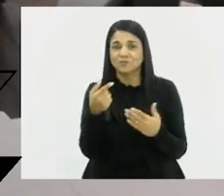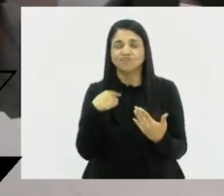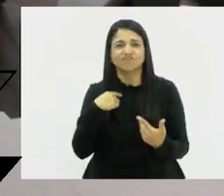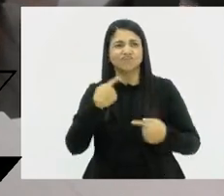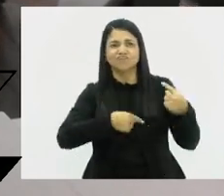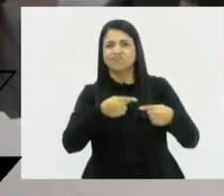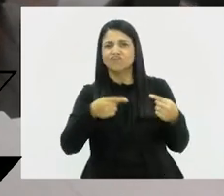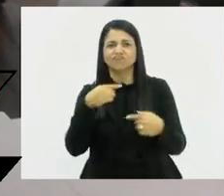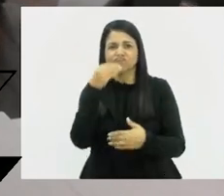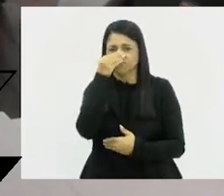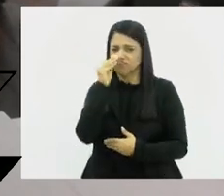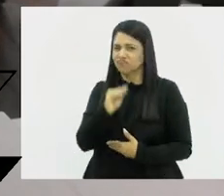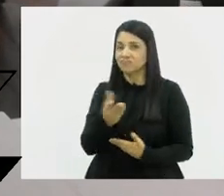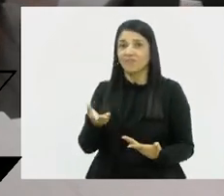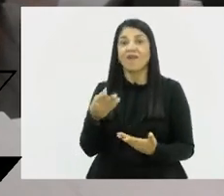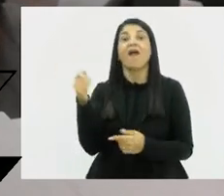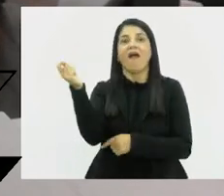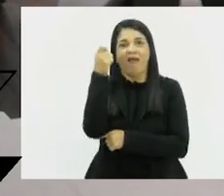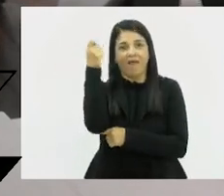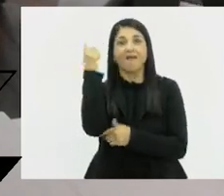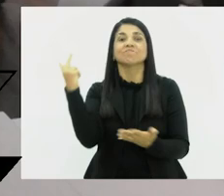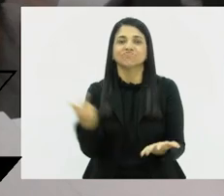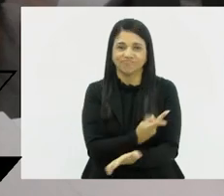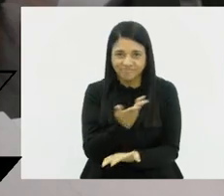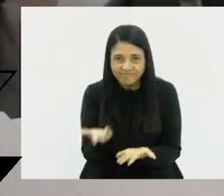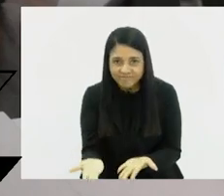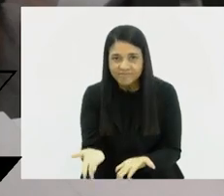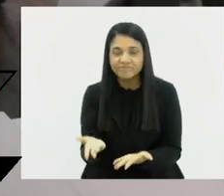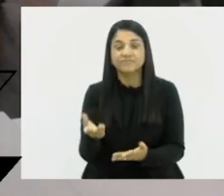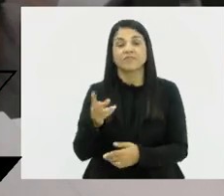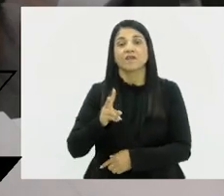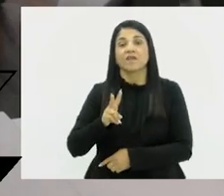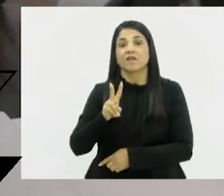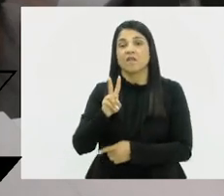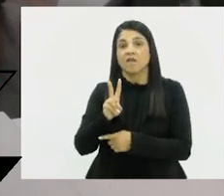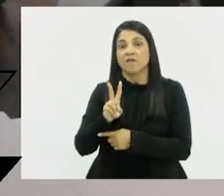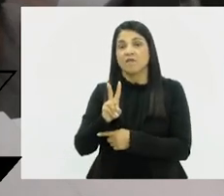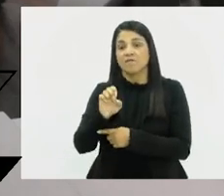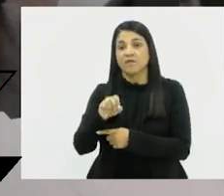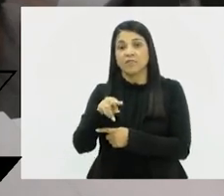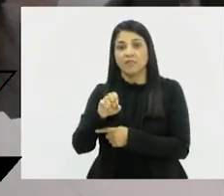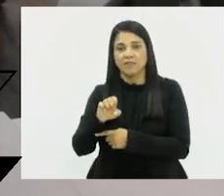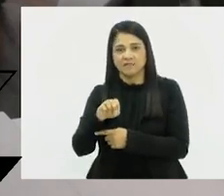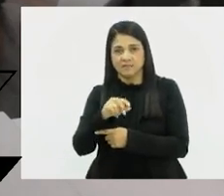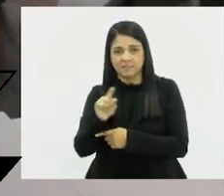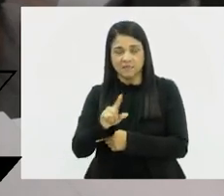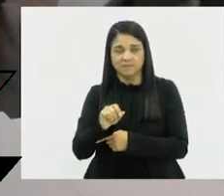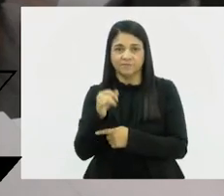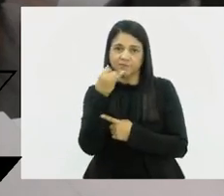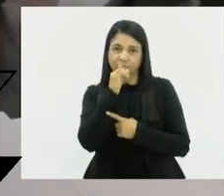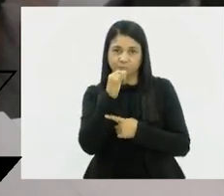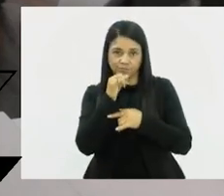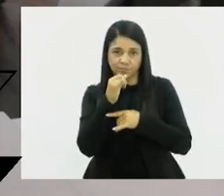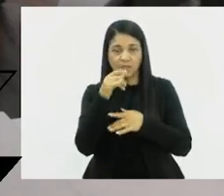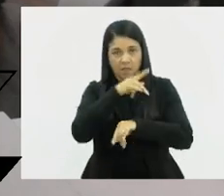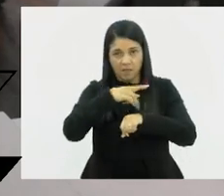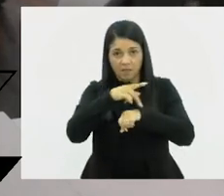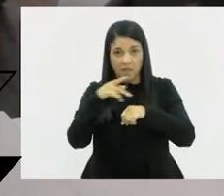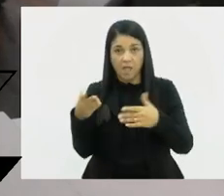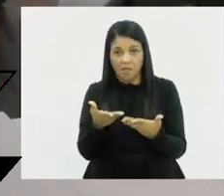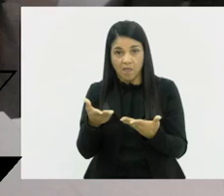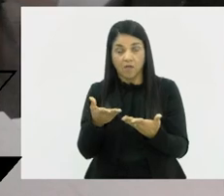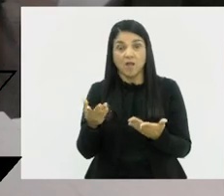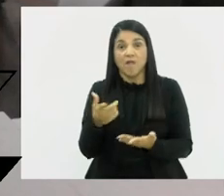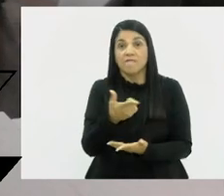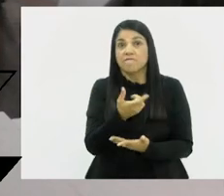besteira, aconteceu no Rio Grande do Sul. Né? Veneza, que alagava 3-4 vezes por ano, está alagando 20 agora. E outros estados